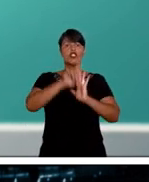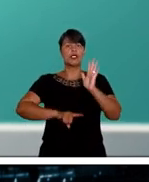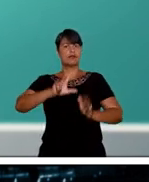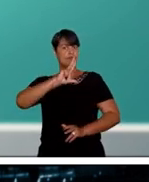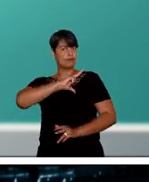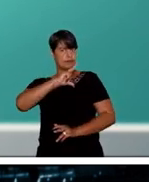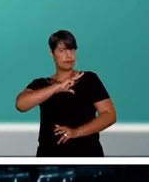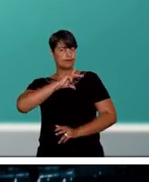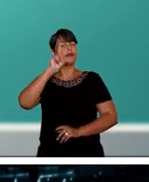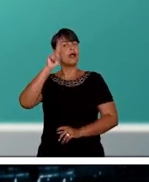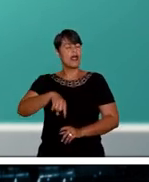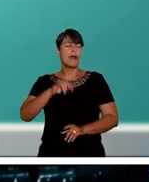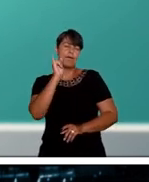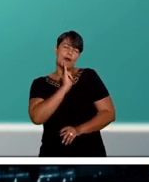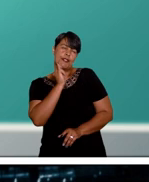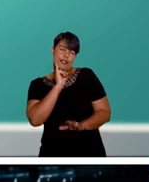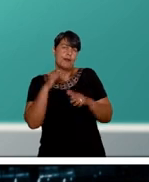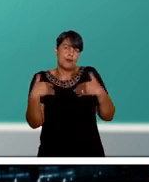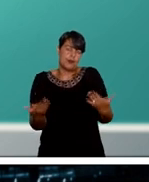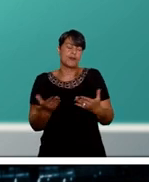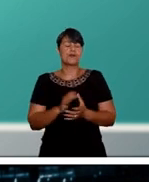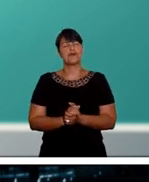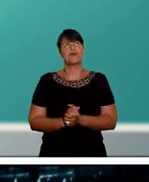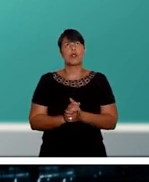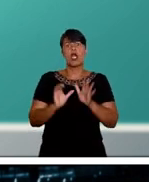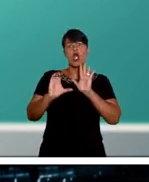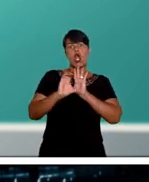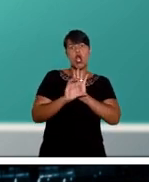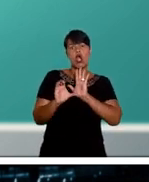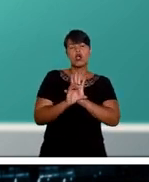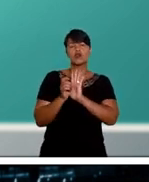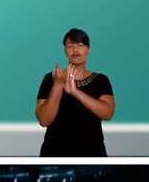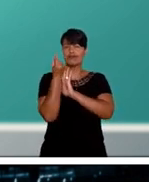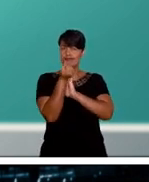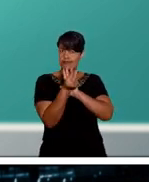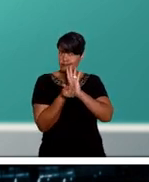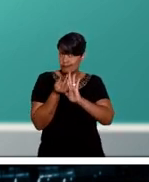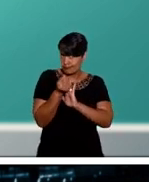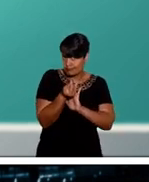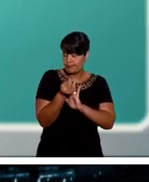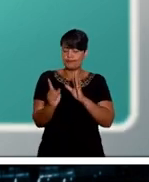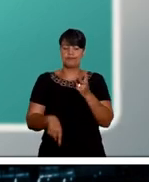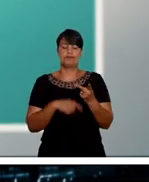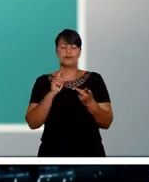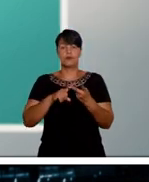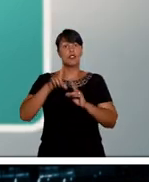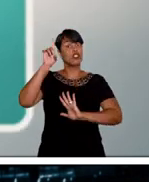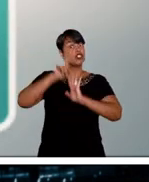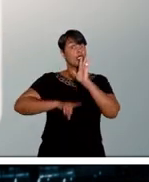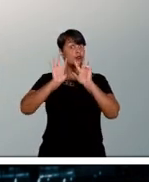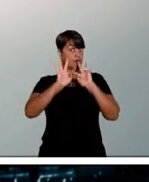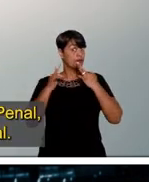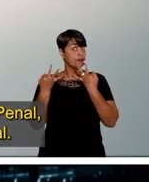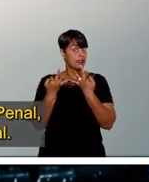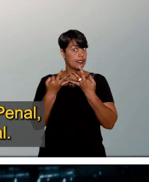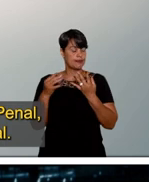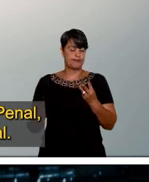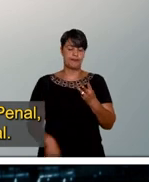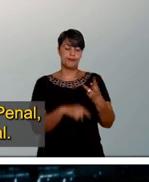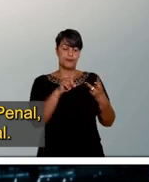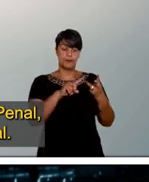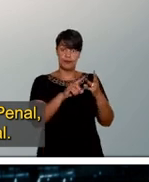e cuida de processos que envolvam, por exemplo, o Código de Defesa do Consumidor e o direito de família. Já